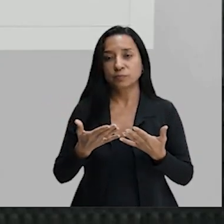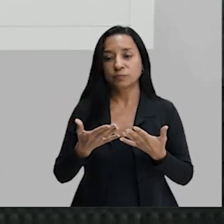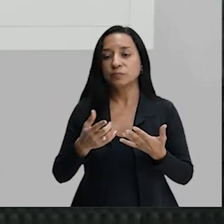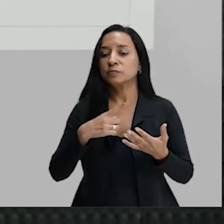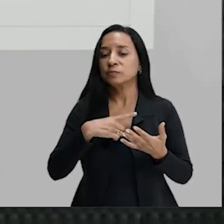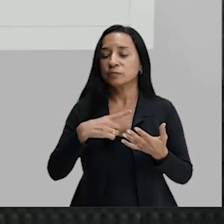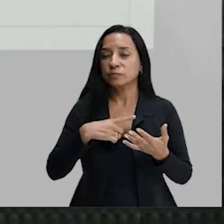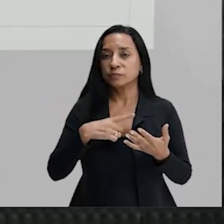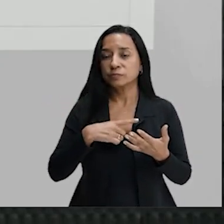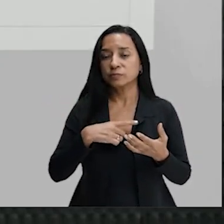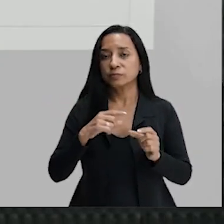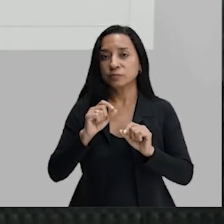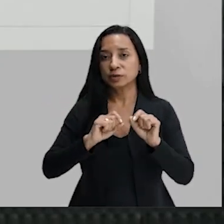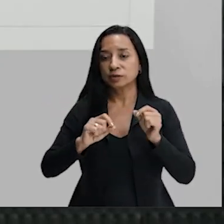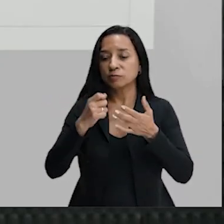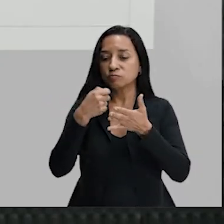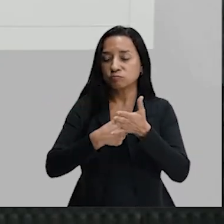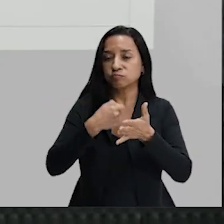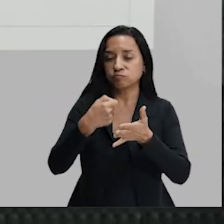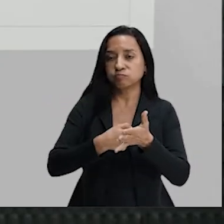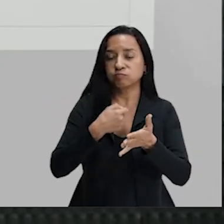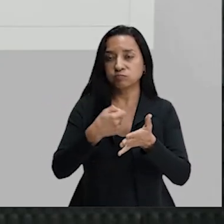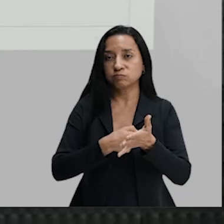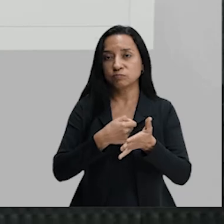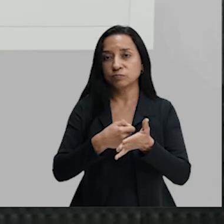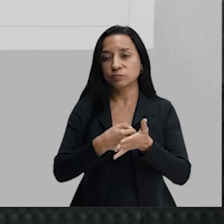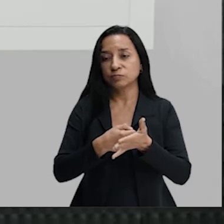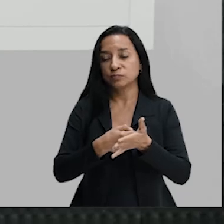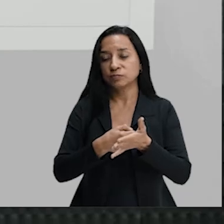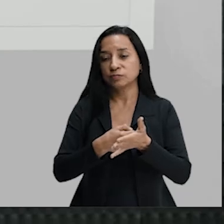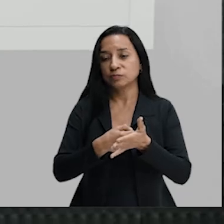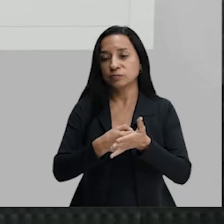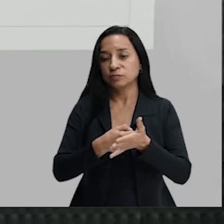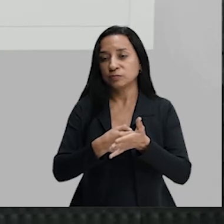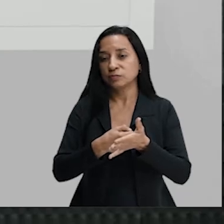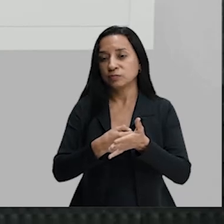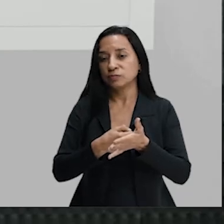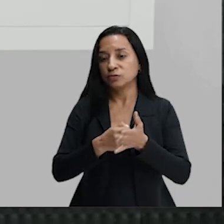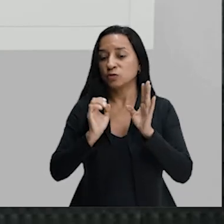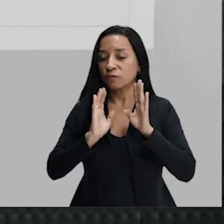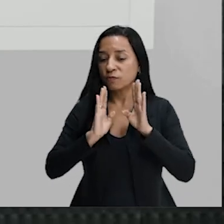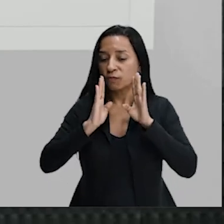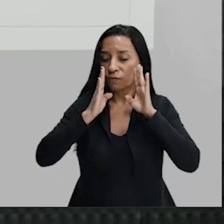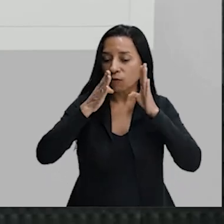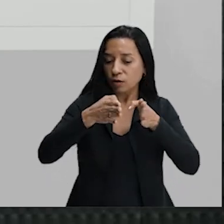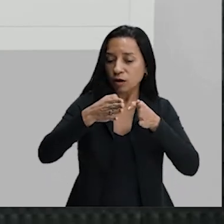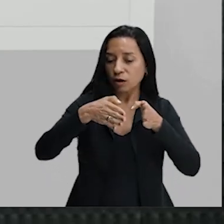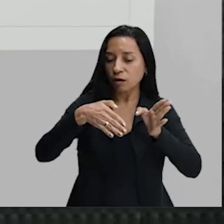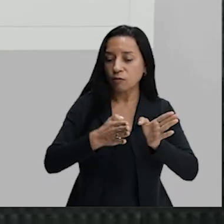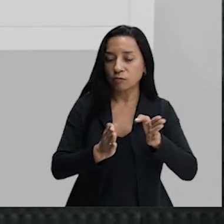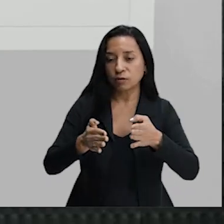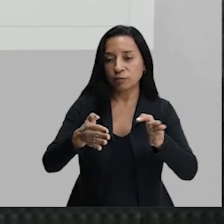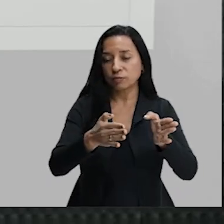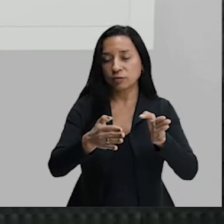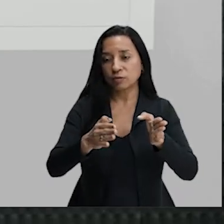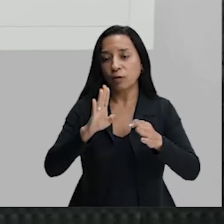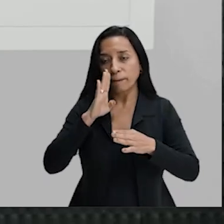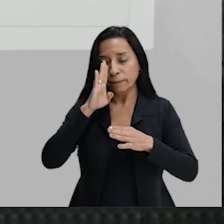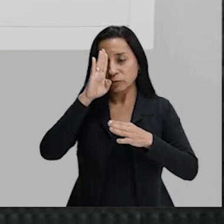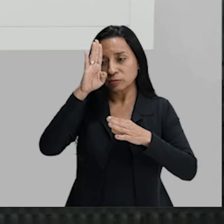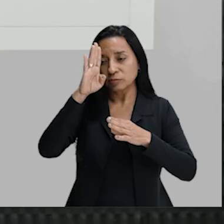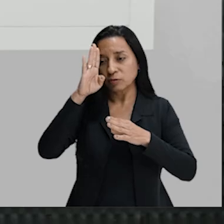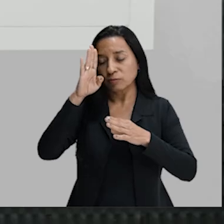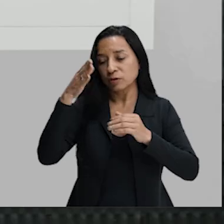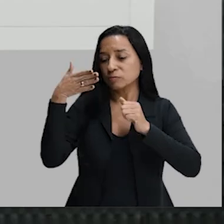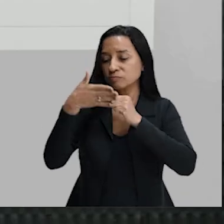nós temos aqui a obrigatoriedade de perseguir um certo caminho, principalmente esta formatação